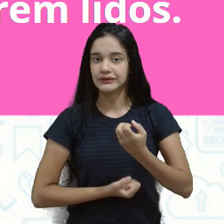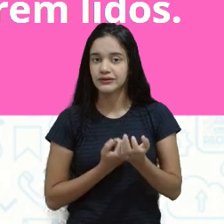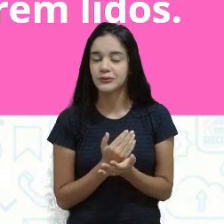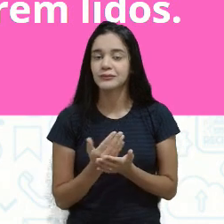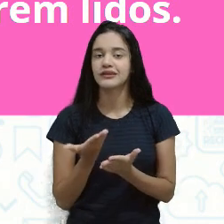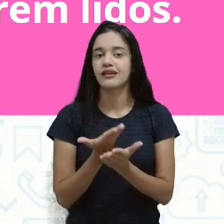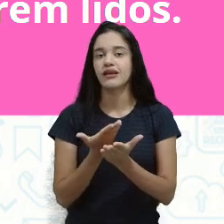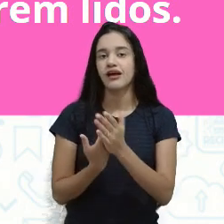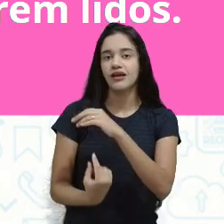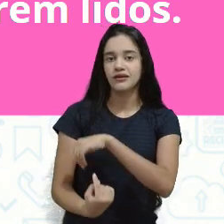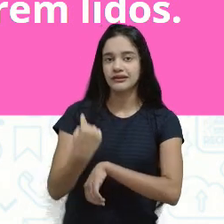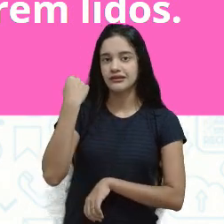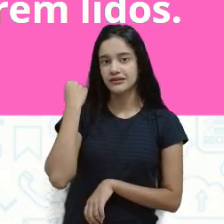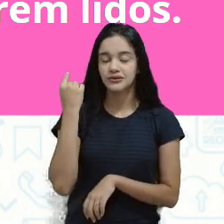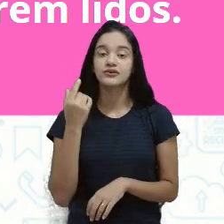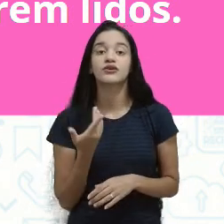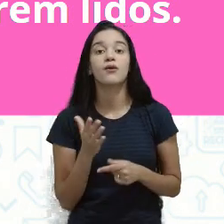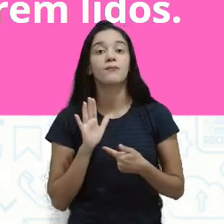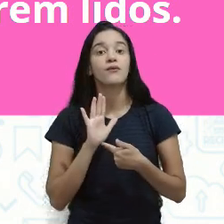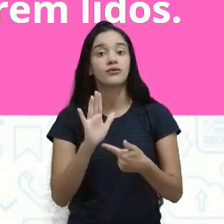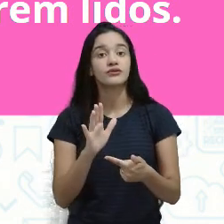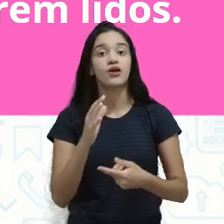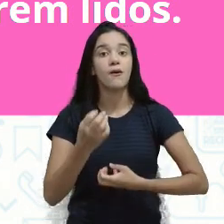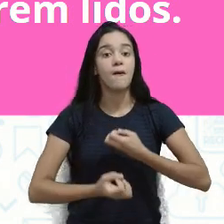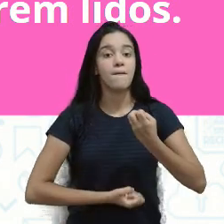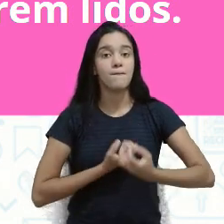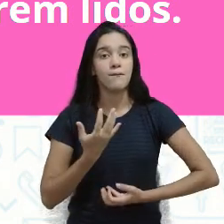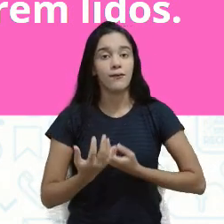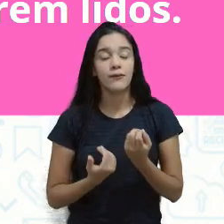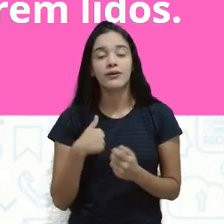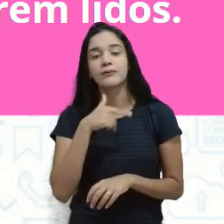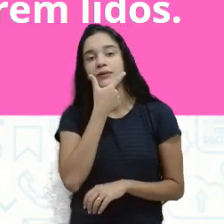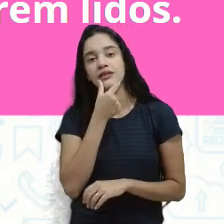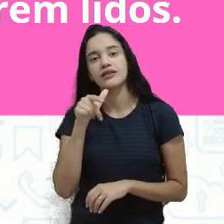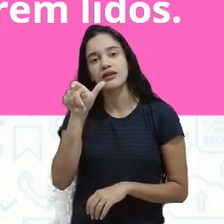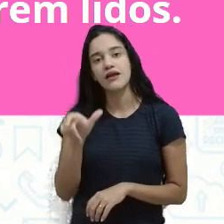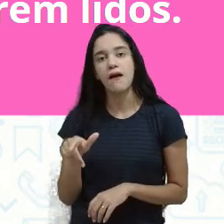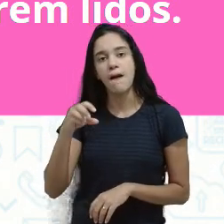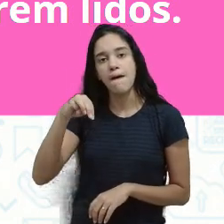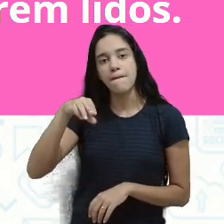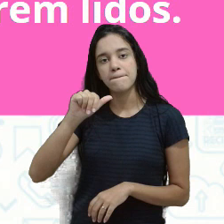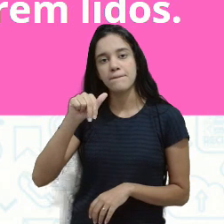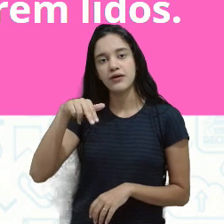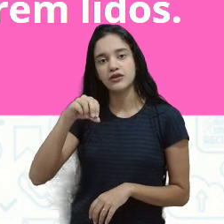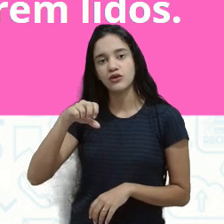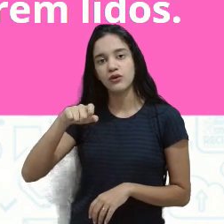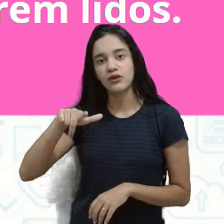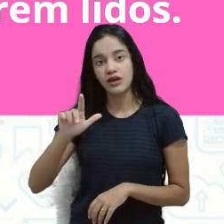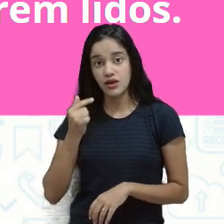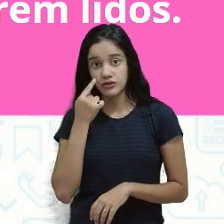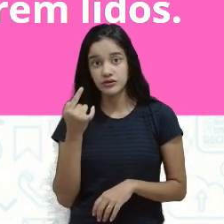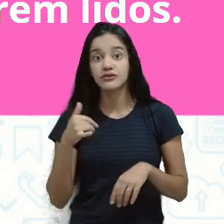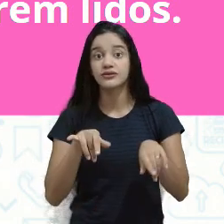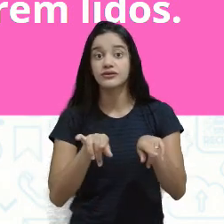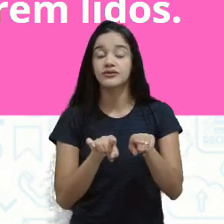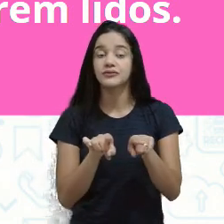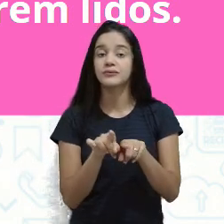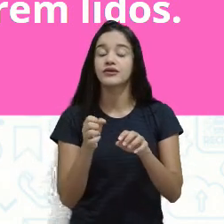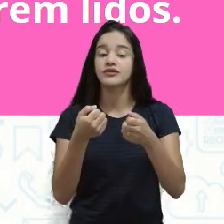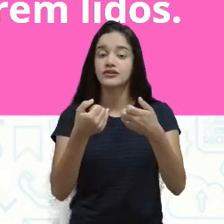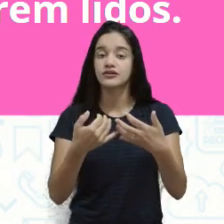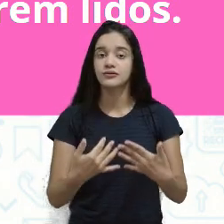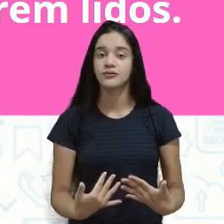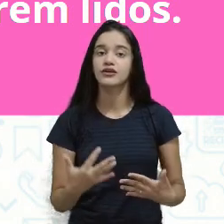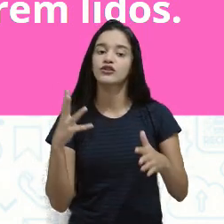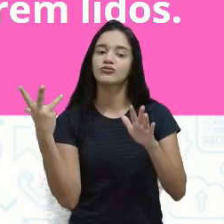anterior, onde eu trouxe para vocês um poema de Manuel de Barros. Não é? E aí falei da